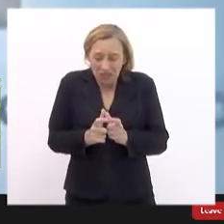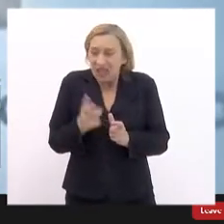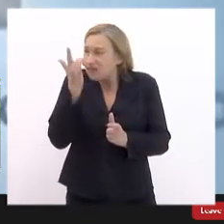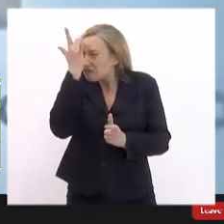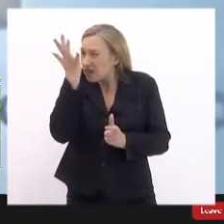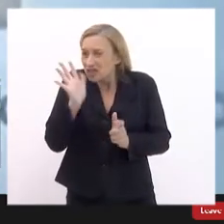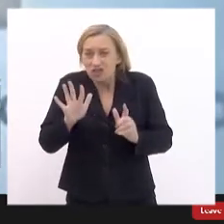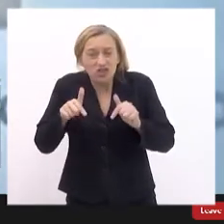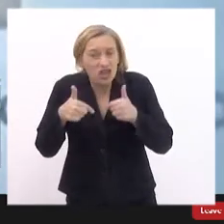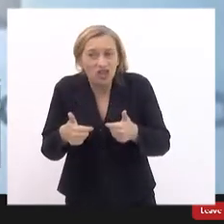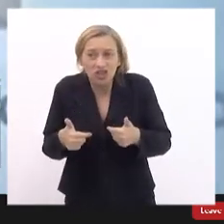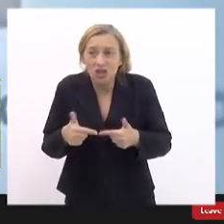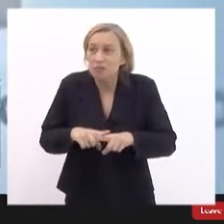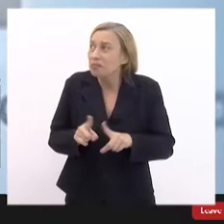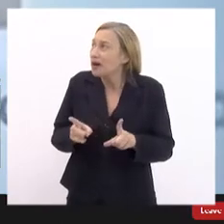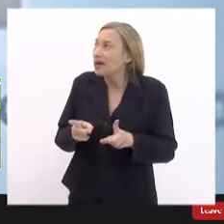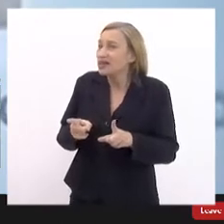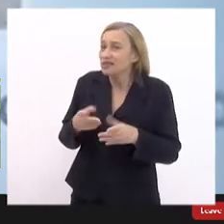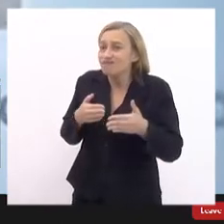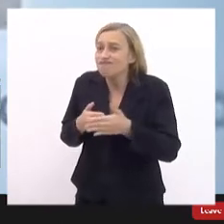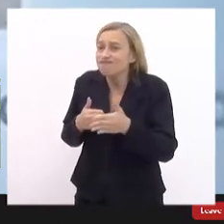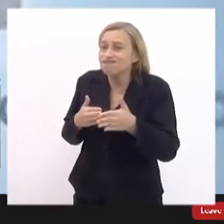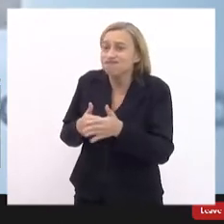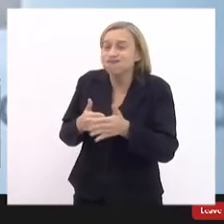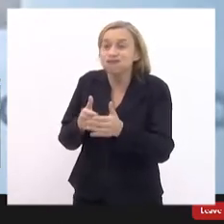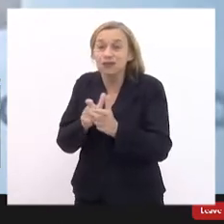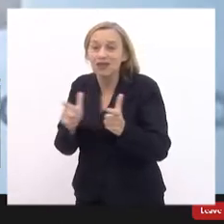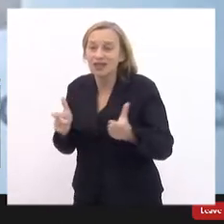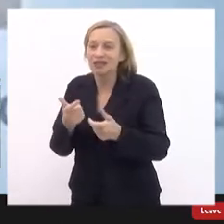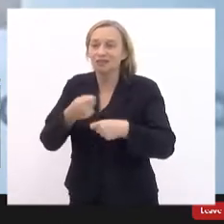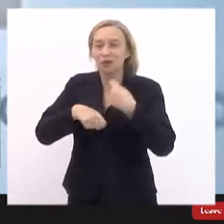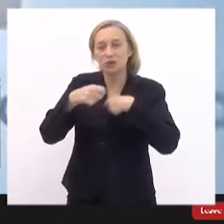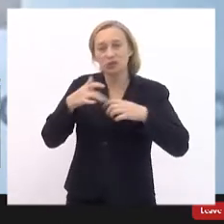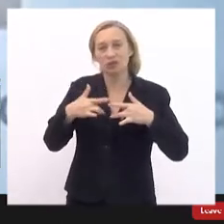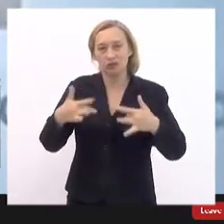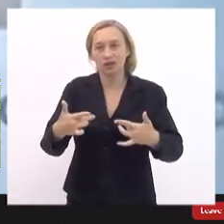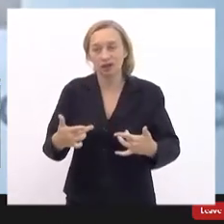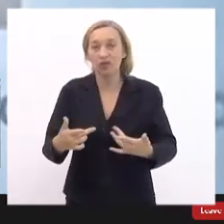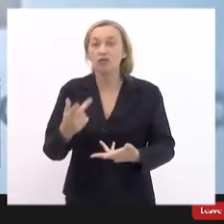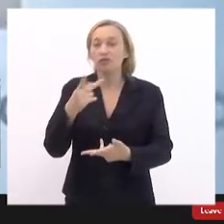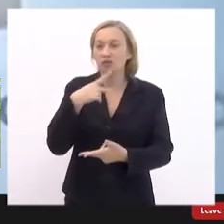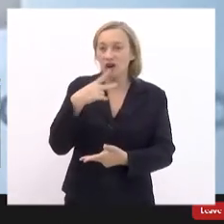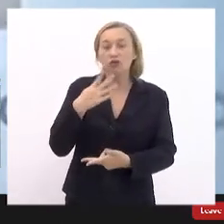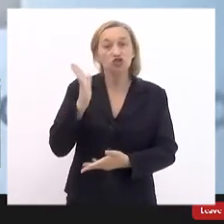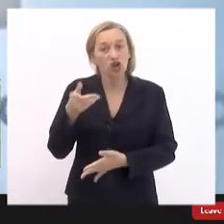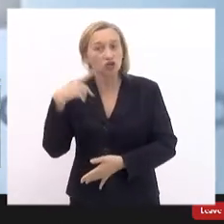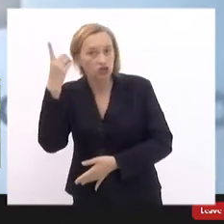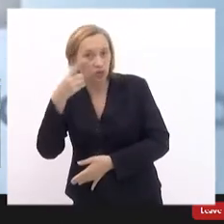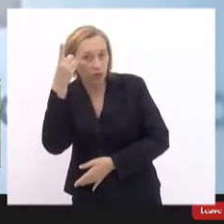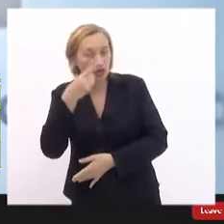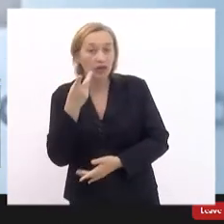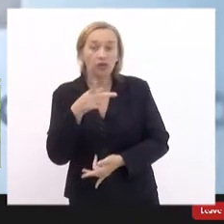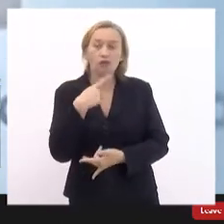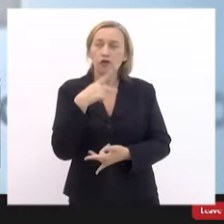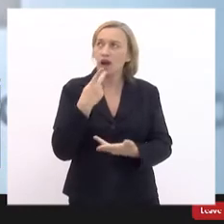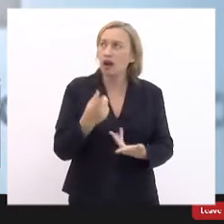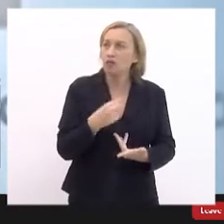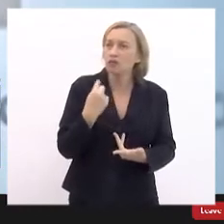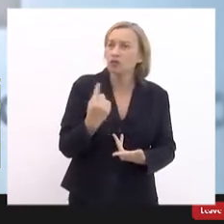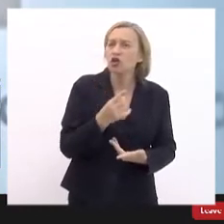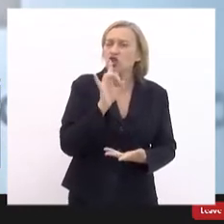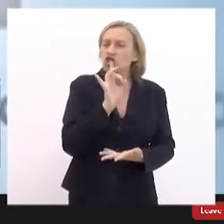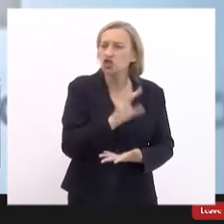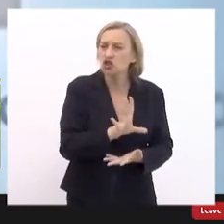de se fazer, mas se torna um entrave muito grande para a economia solidária. Como bem diz os deputados, nós estamos falando só